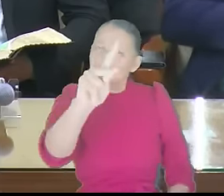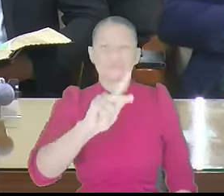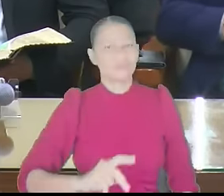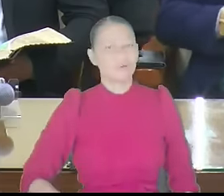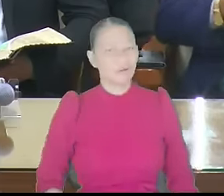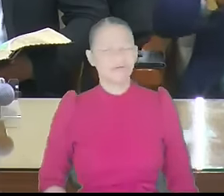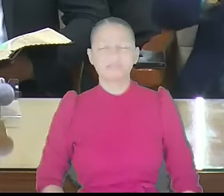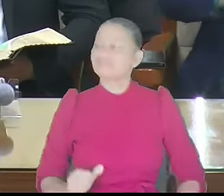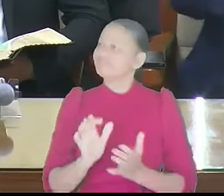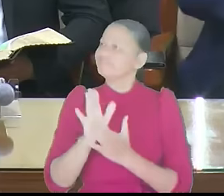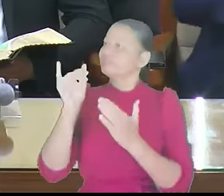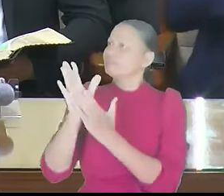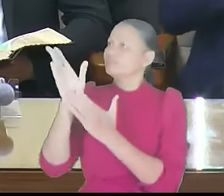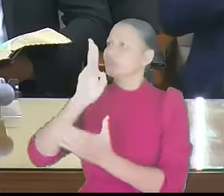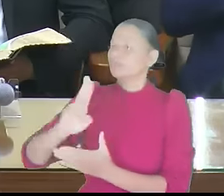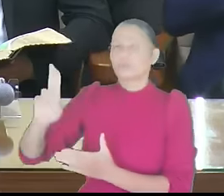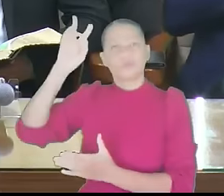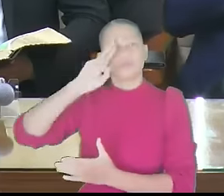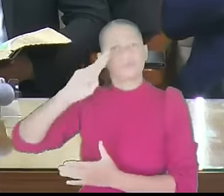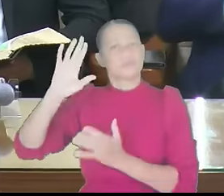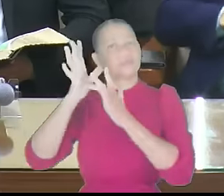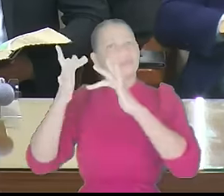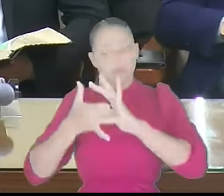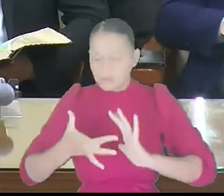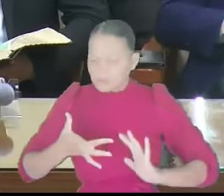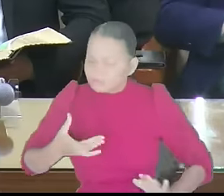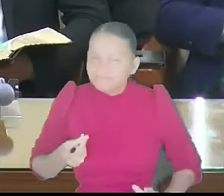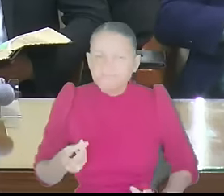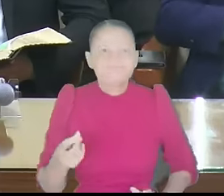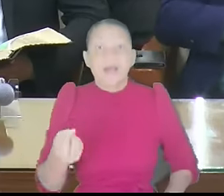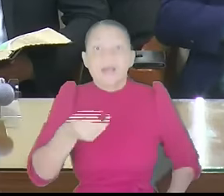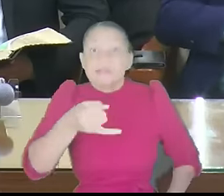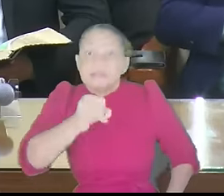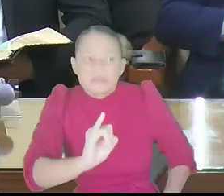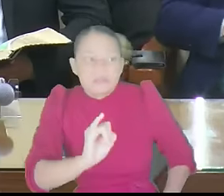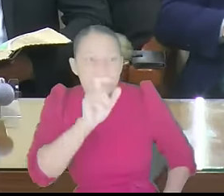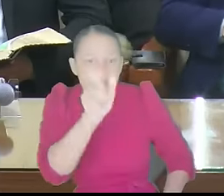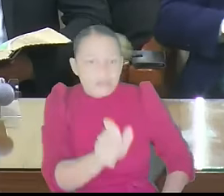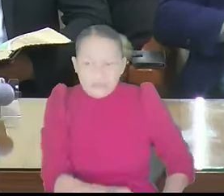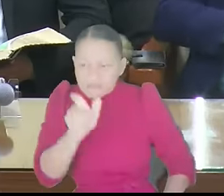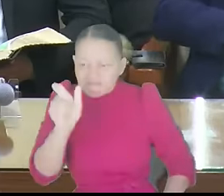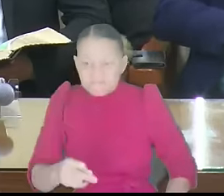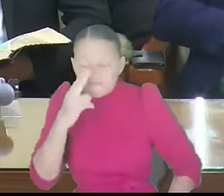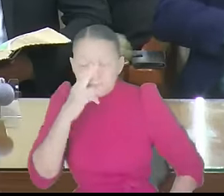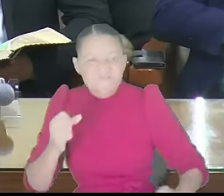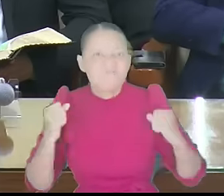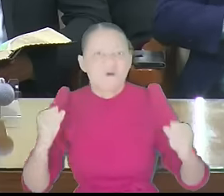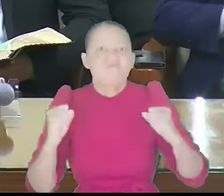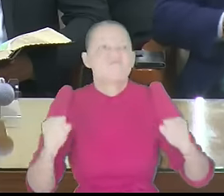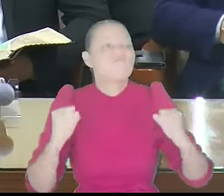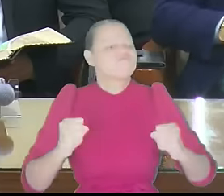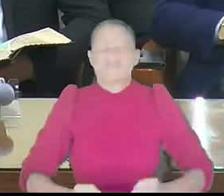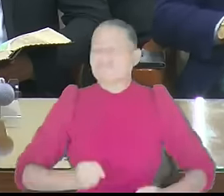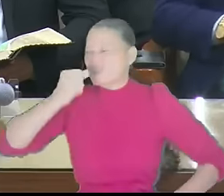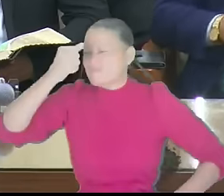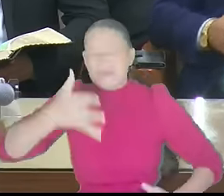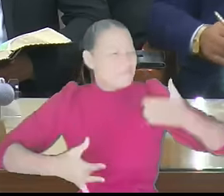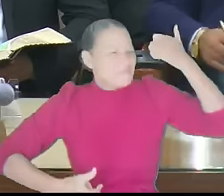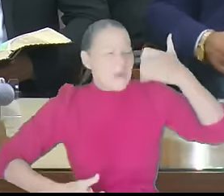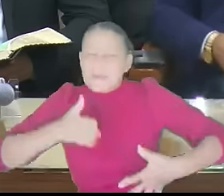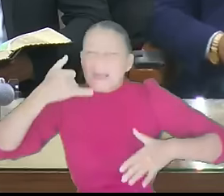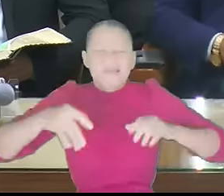Louvado seja o nome do Senhor para sempre. Se a igreja ficar fervorosa para falar de Jesus, ela